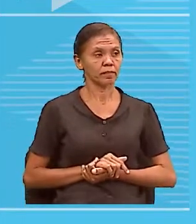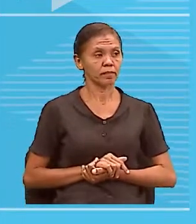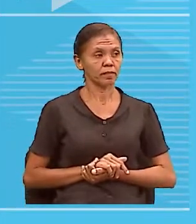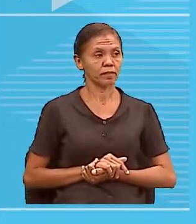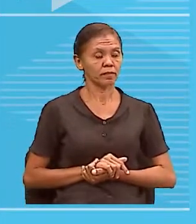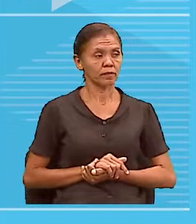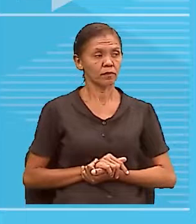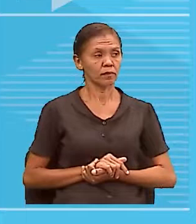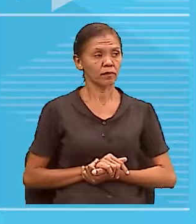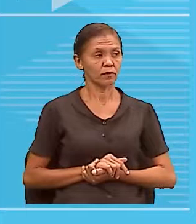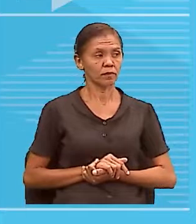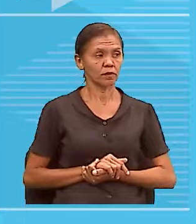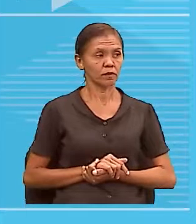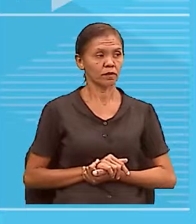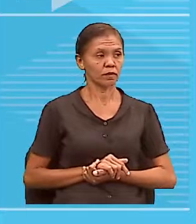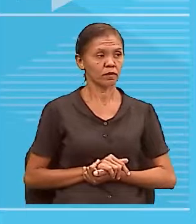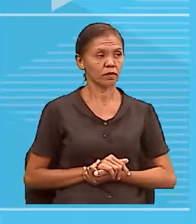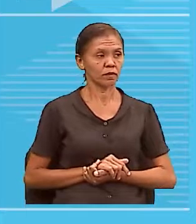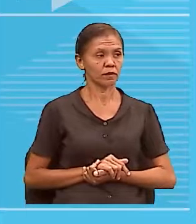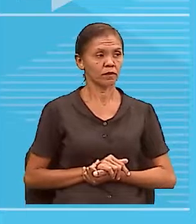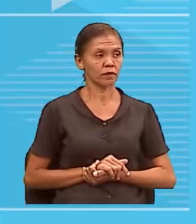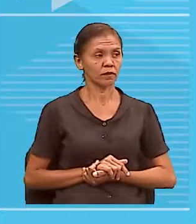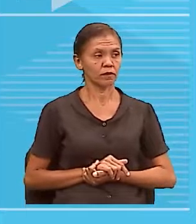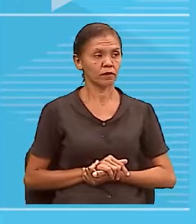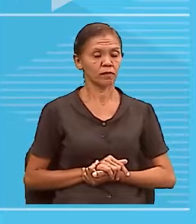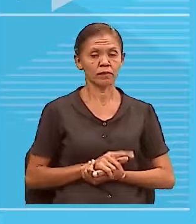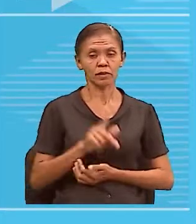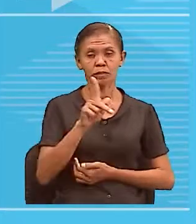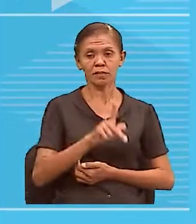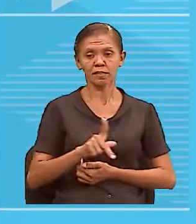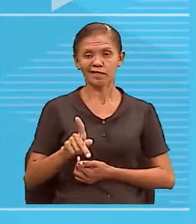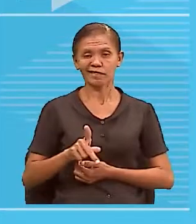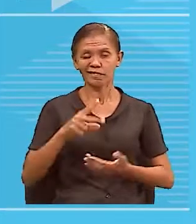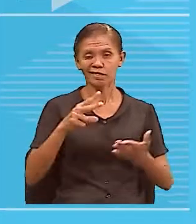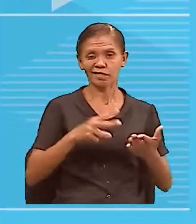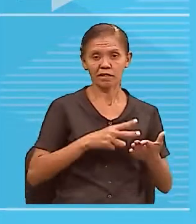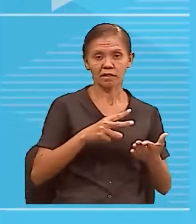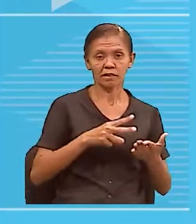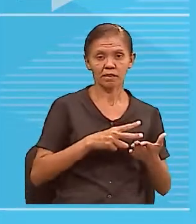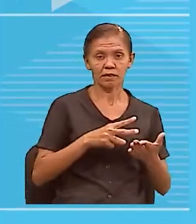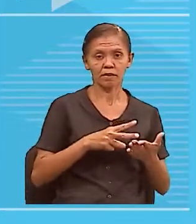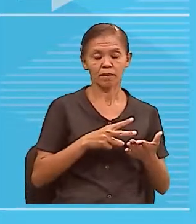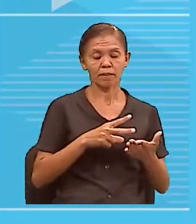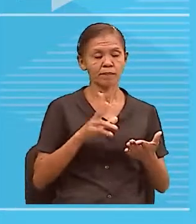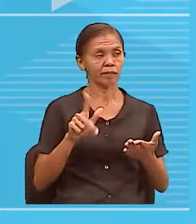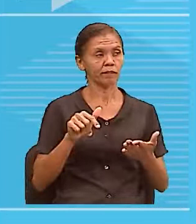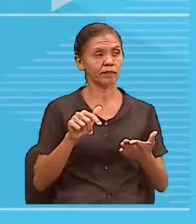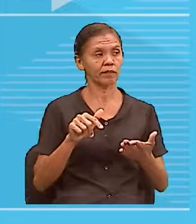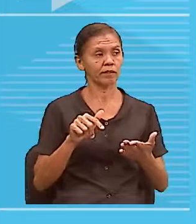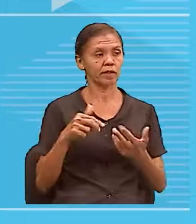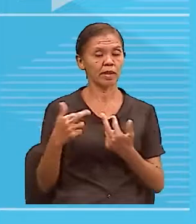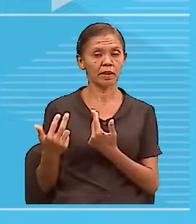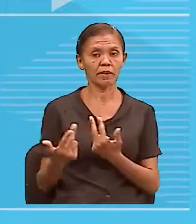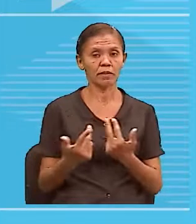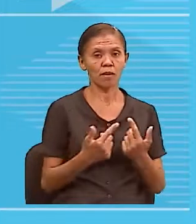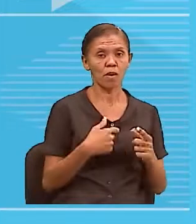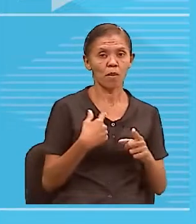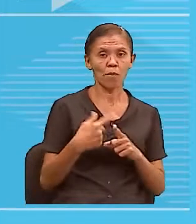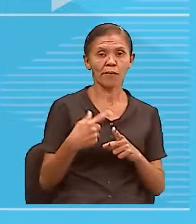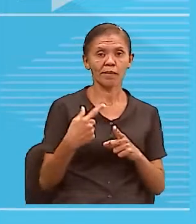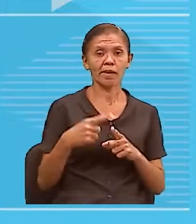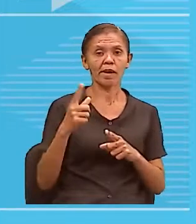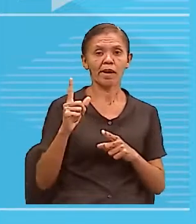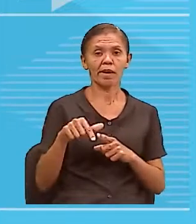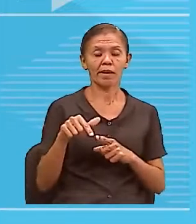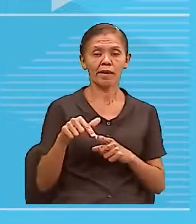hable Coma no Coma viva Não viva é igual que vem do subjuntivo